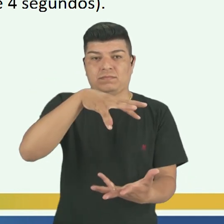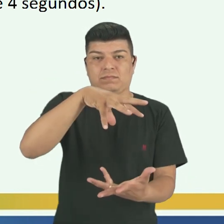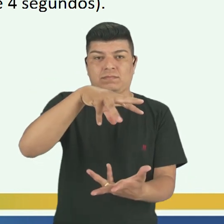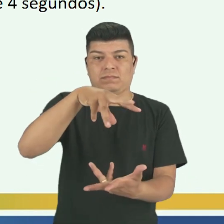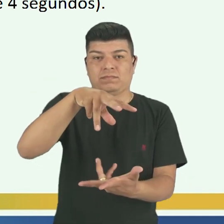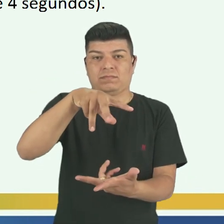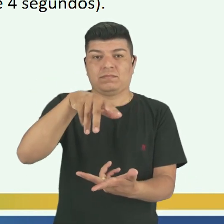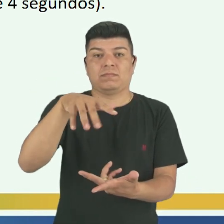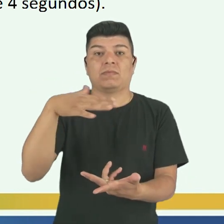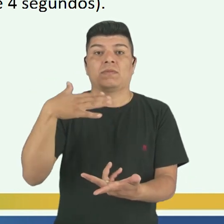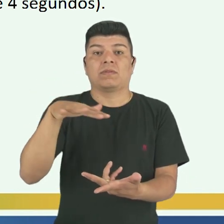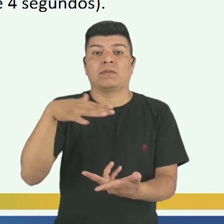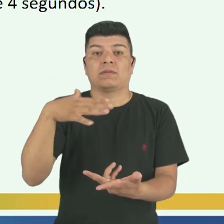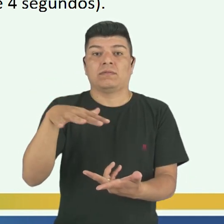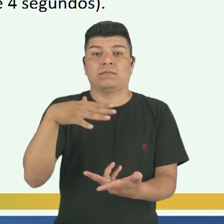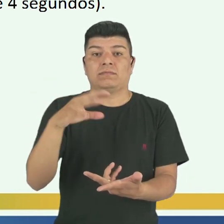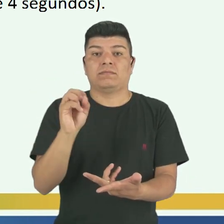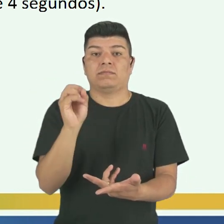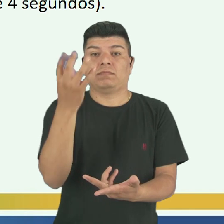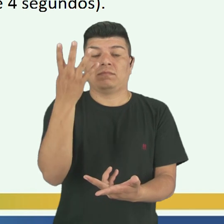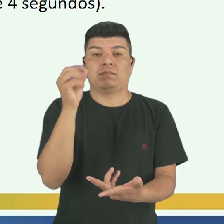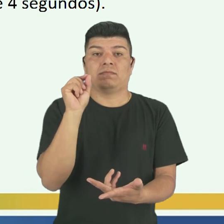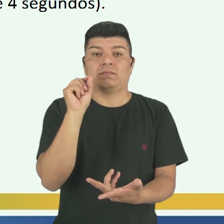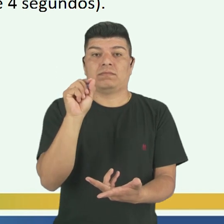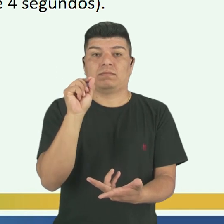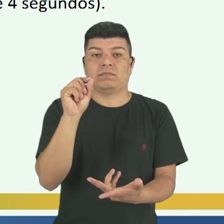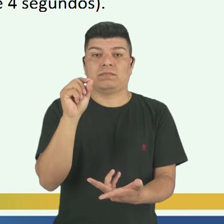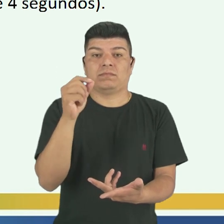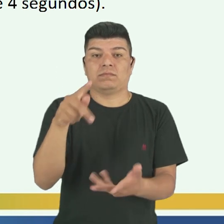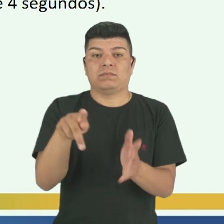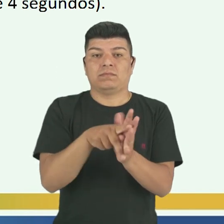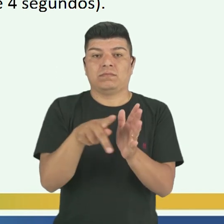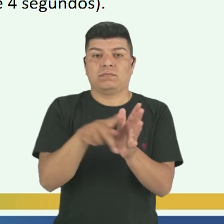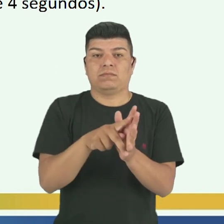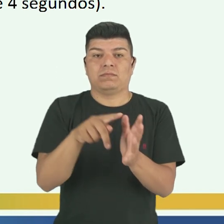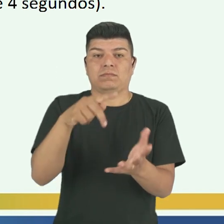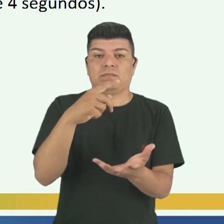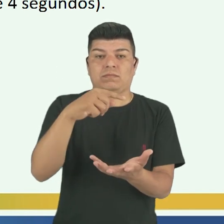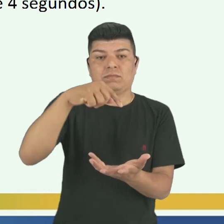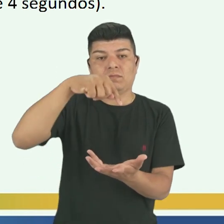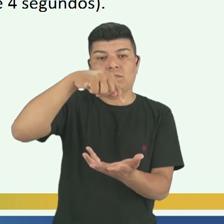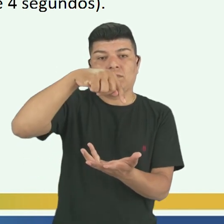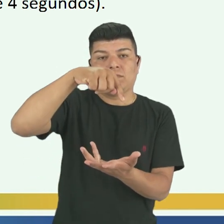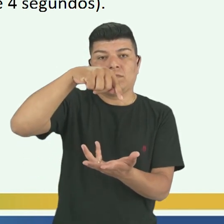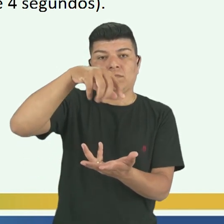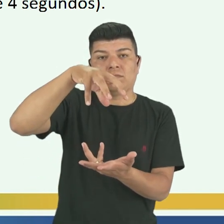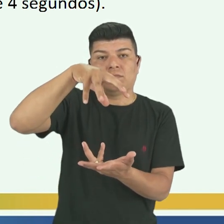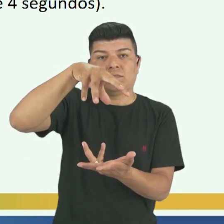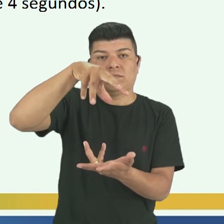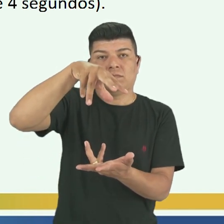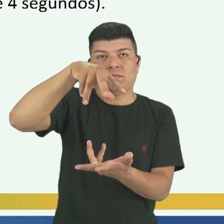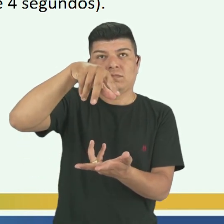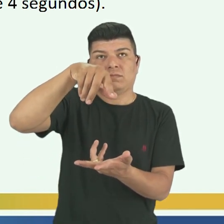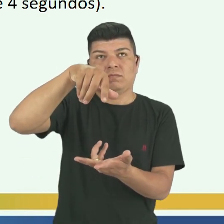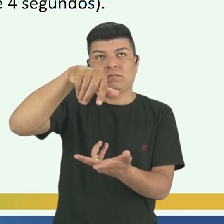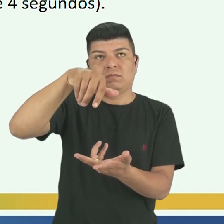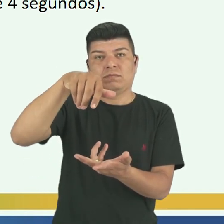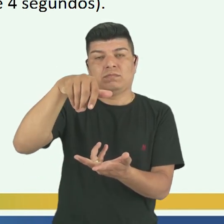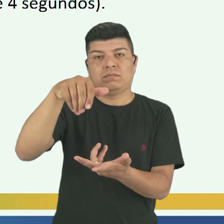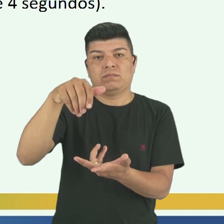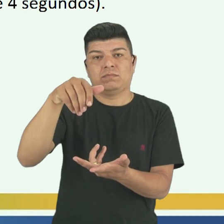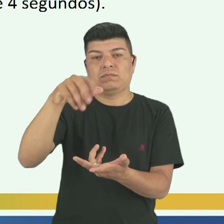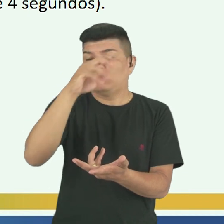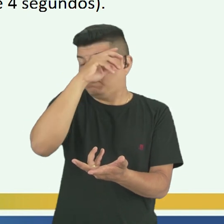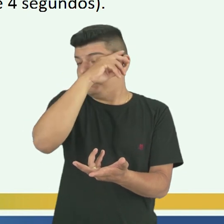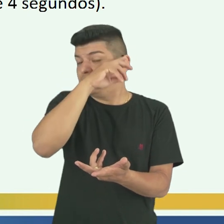é o movimento que a Terra realiza em torno do seu próprio eixo, tá bom? Esse movimento ocorre de oeste para